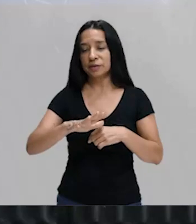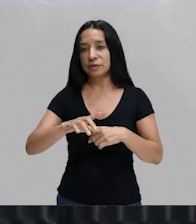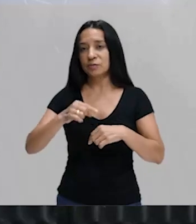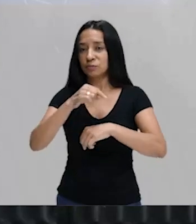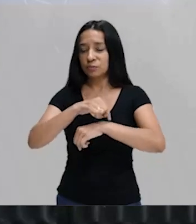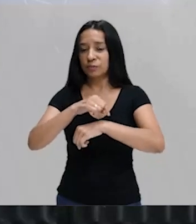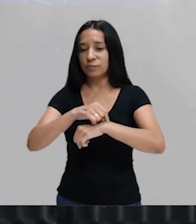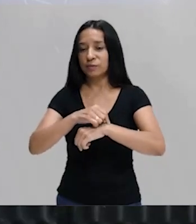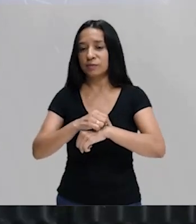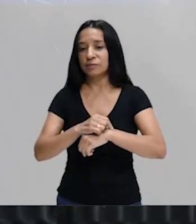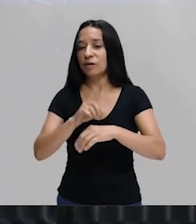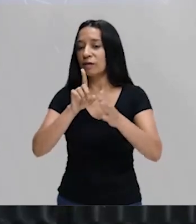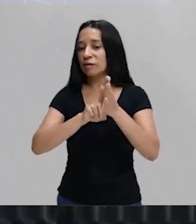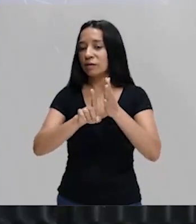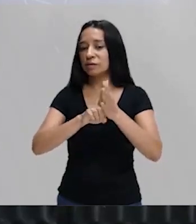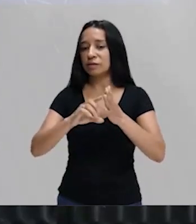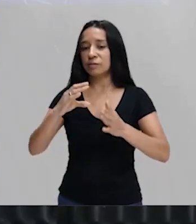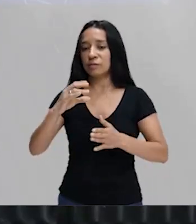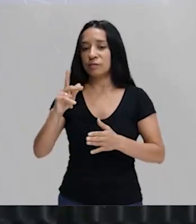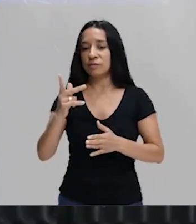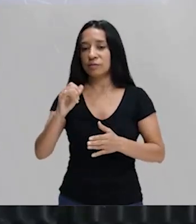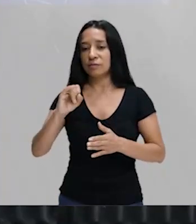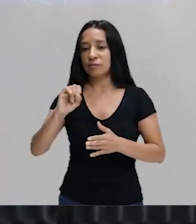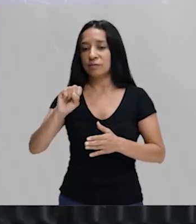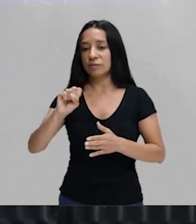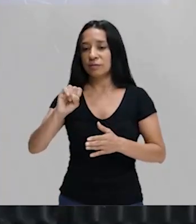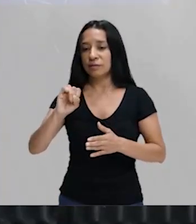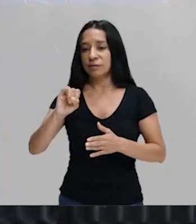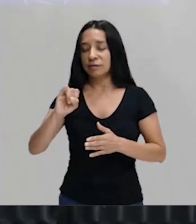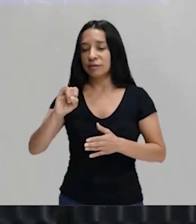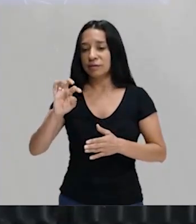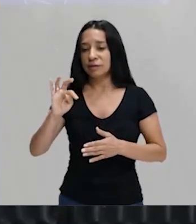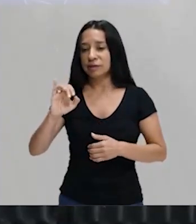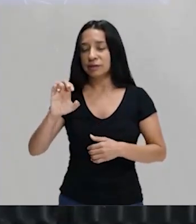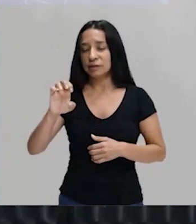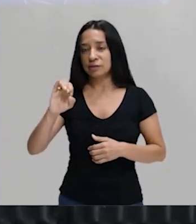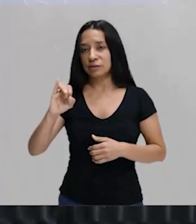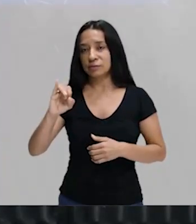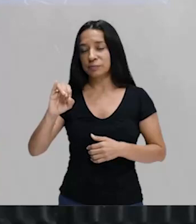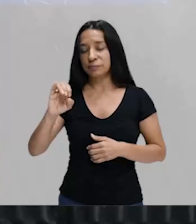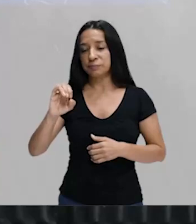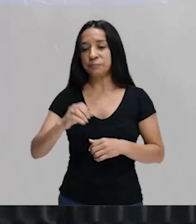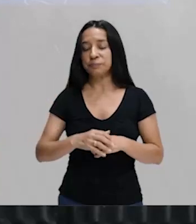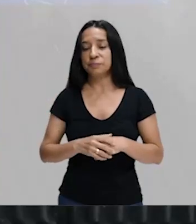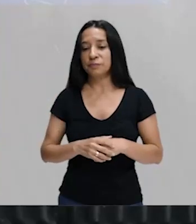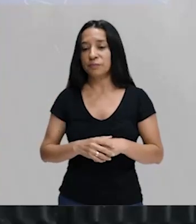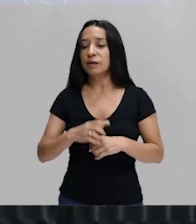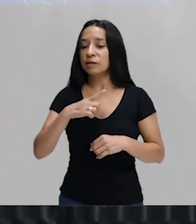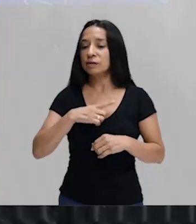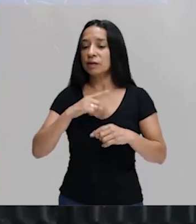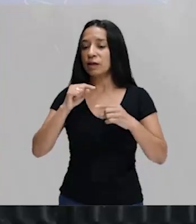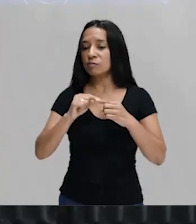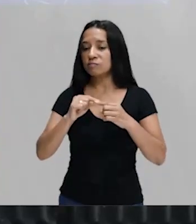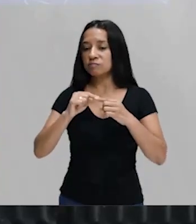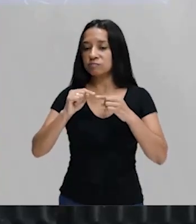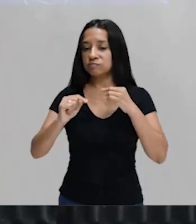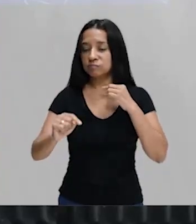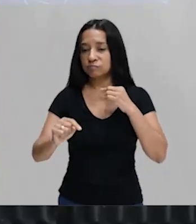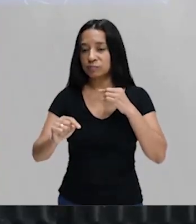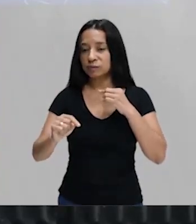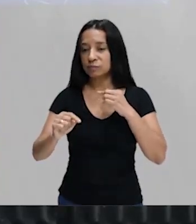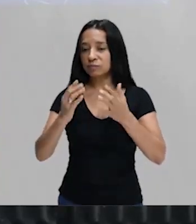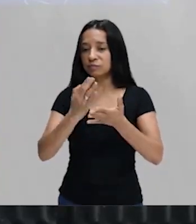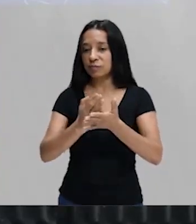da questão Christian, nós teremos o rompimento das relações diplomáticas temporárias